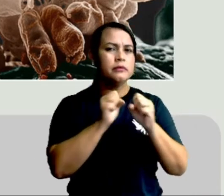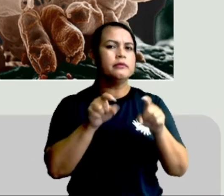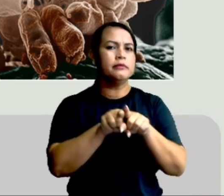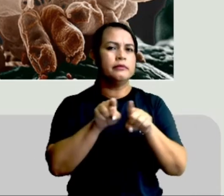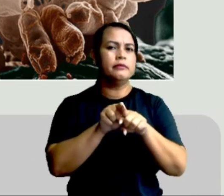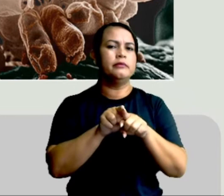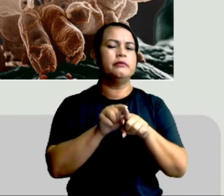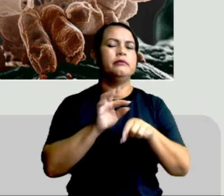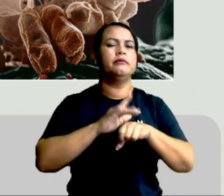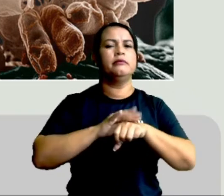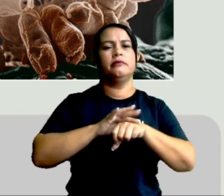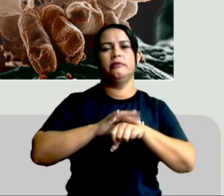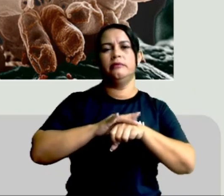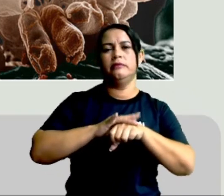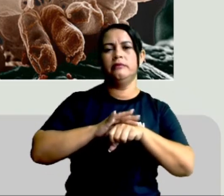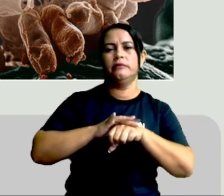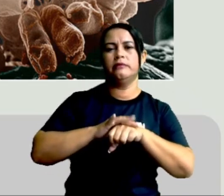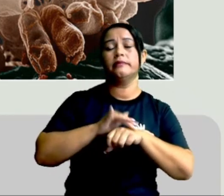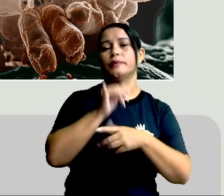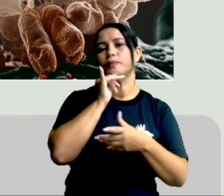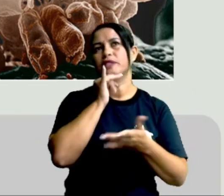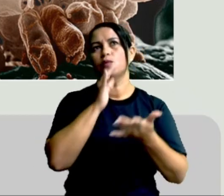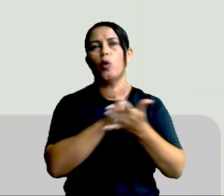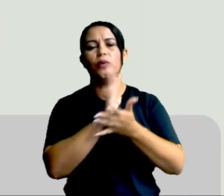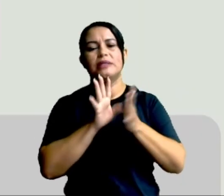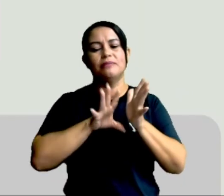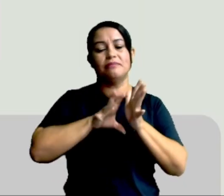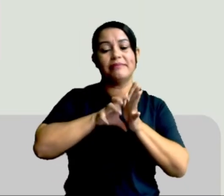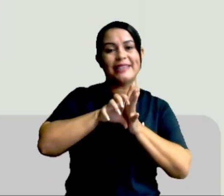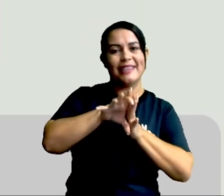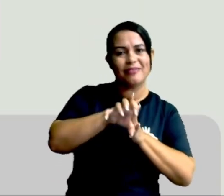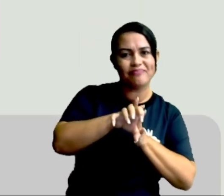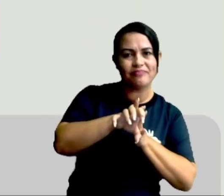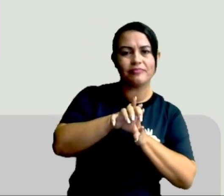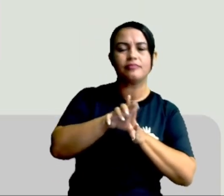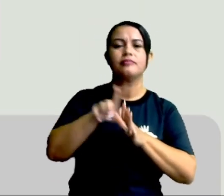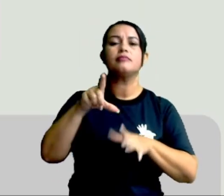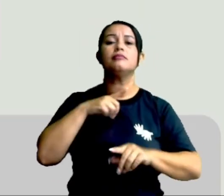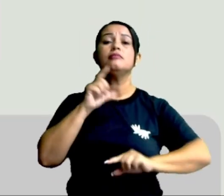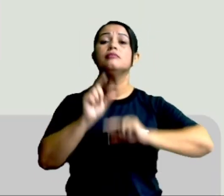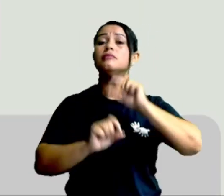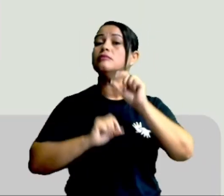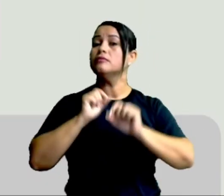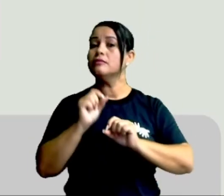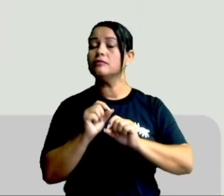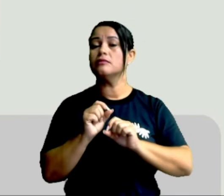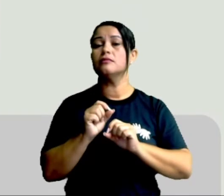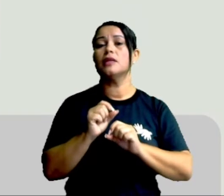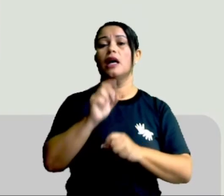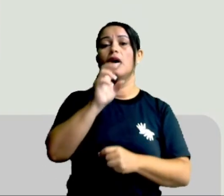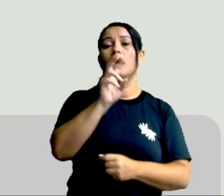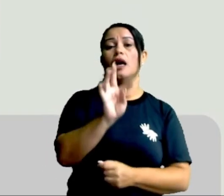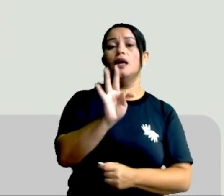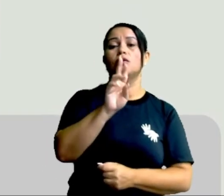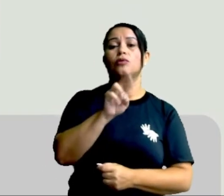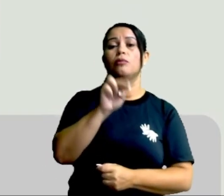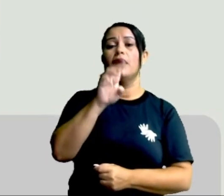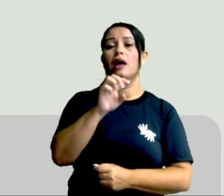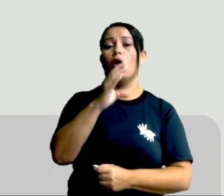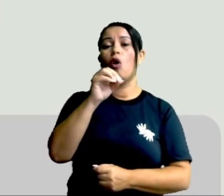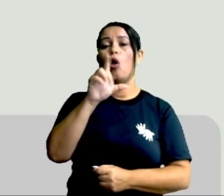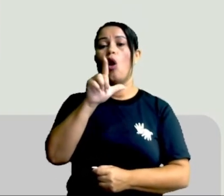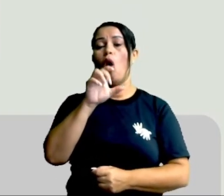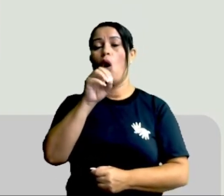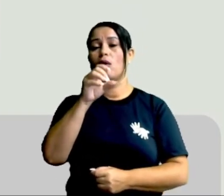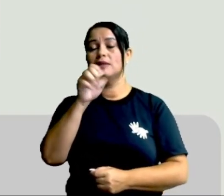causar doenças, certo? Como algumas bactérias, né? Que causam, por exemplo, a tuberculose e a cólera,